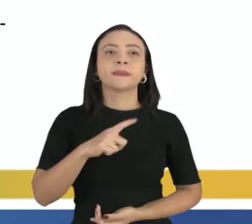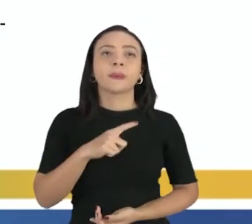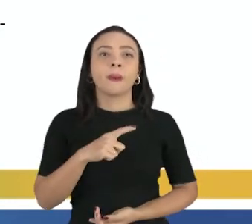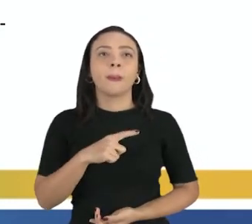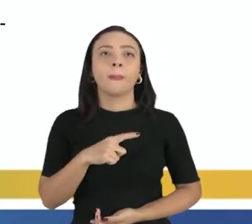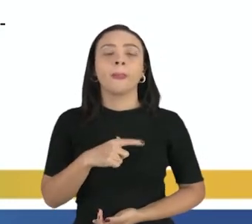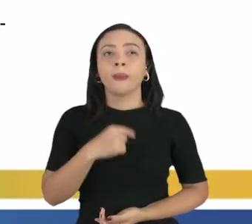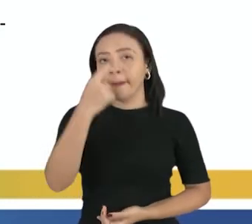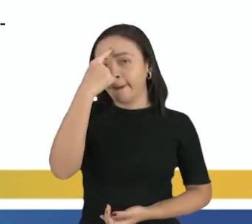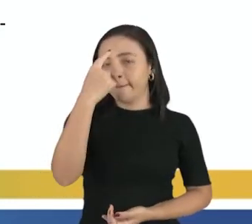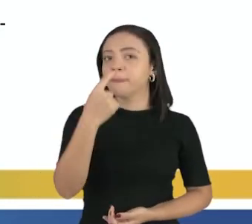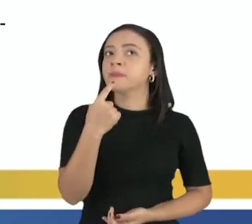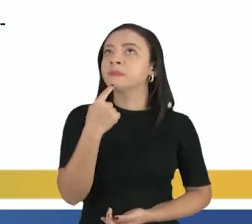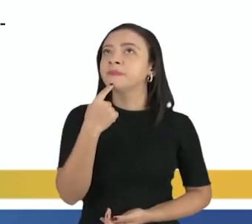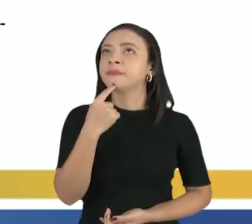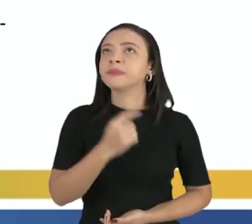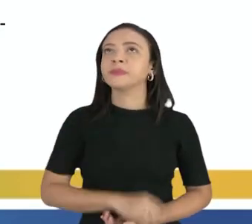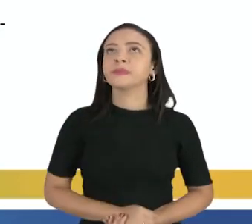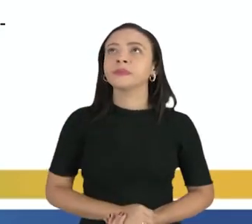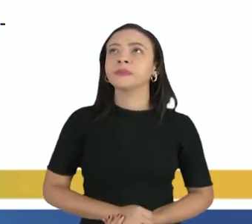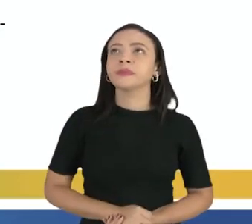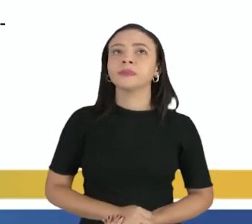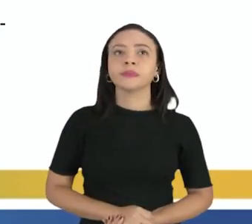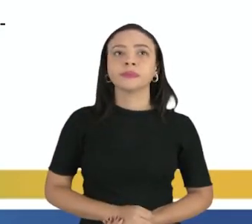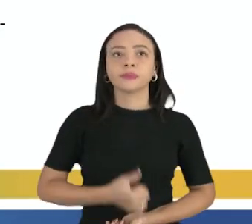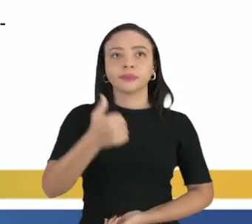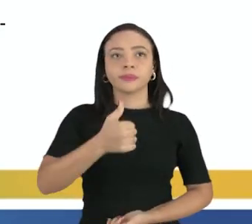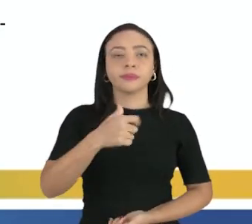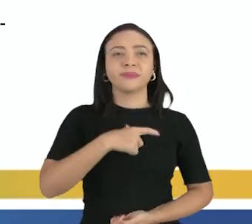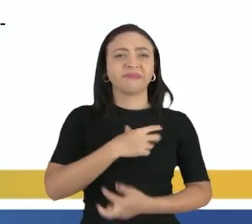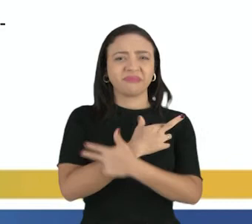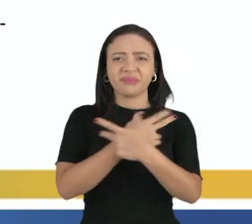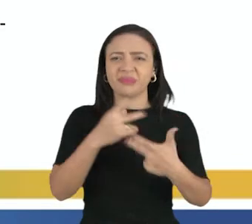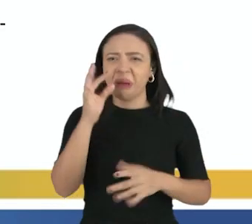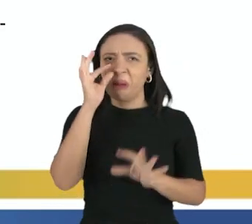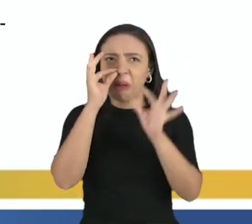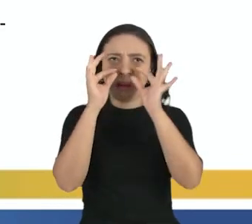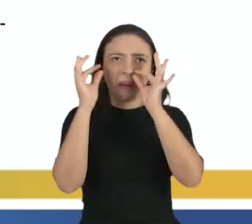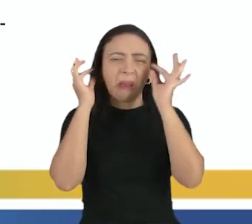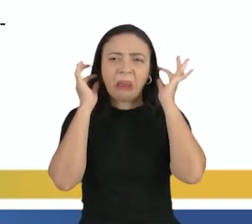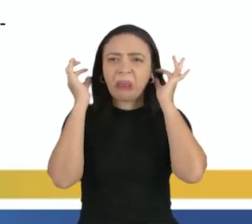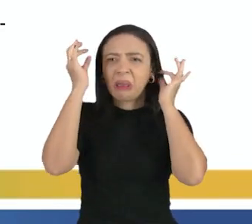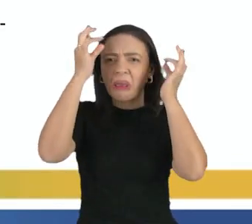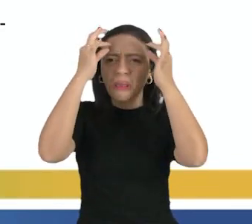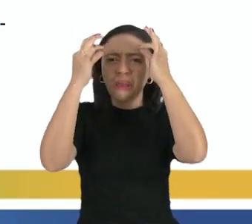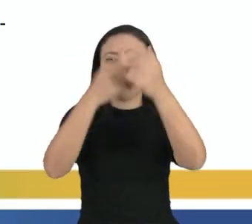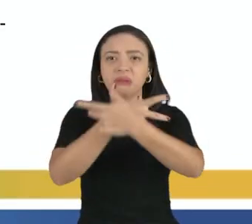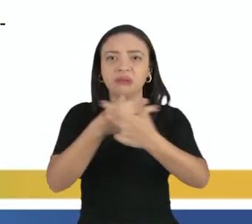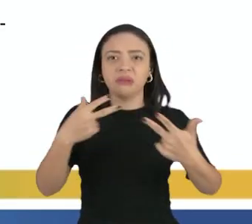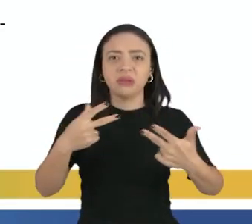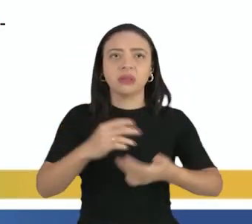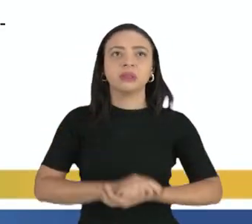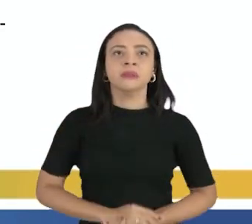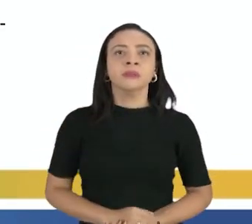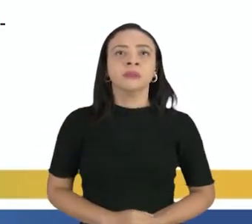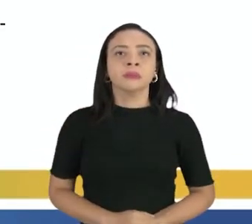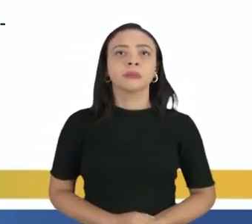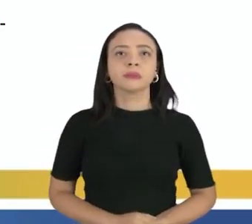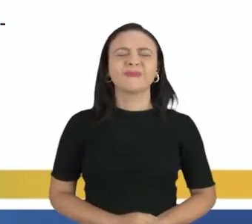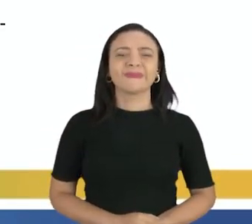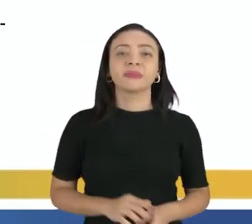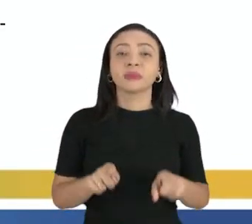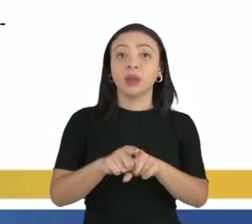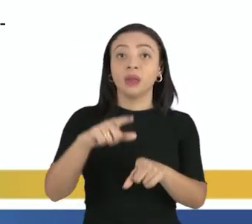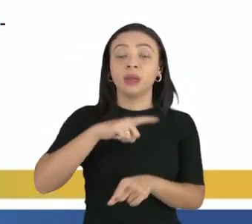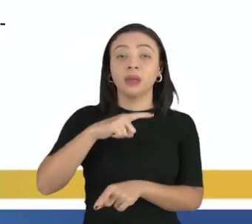temos uma imagem, a primeira, né, com vários piercings aqui colocados em todo o rosto.